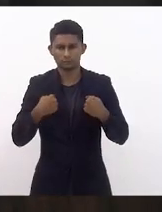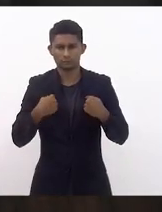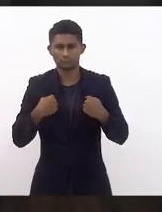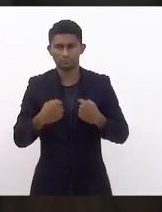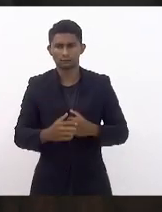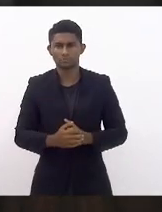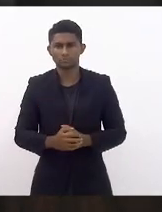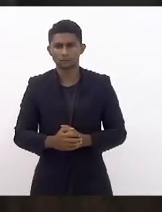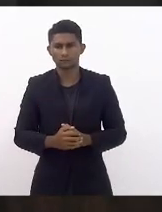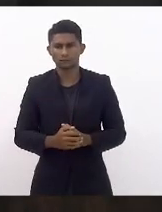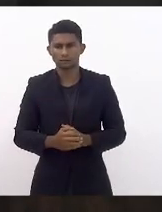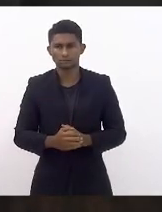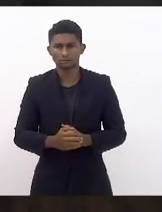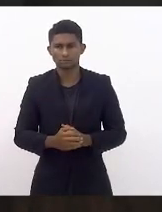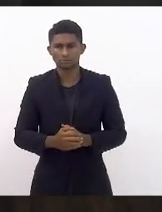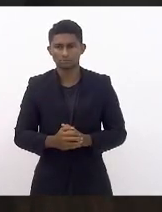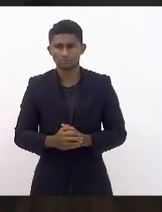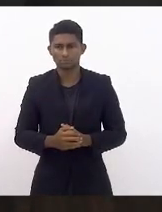tu